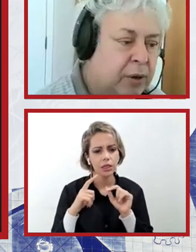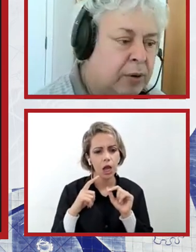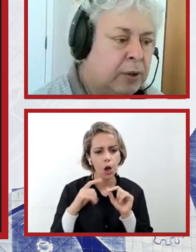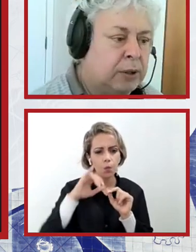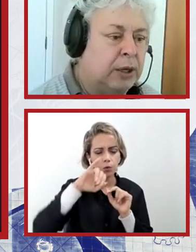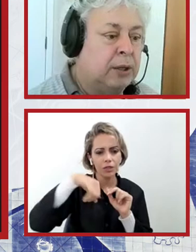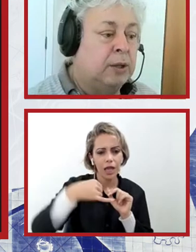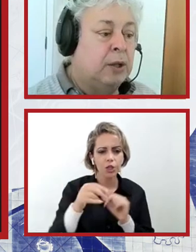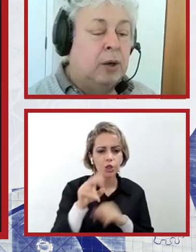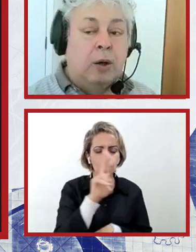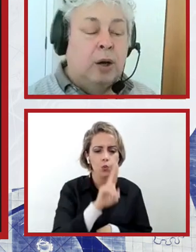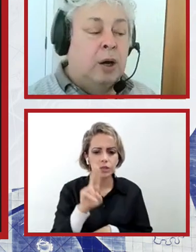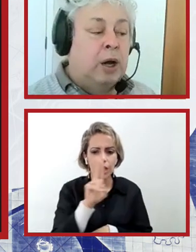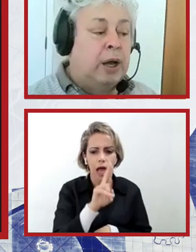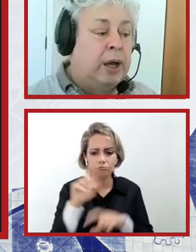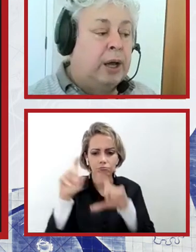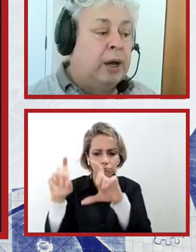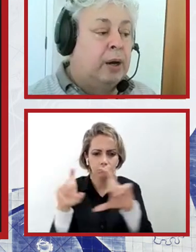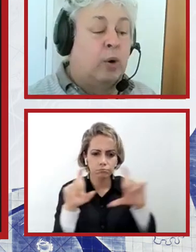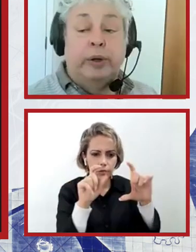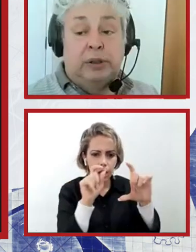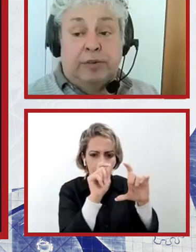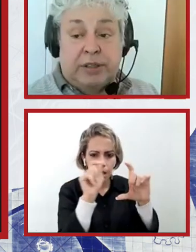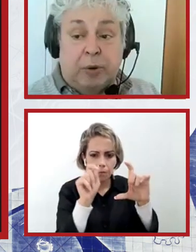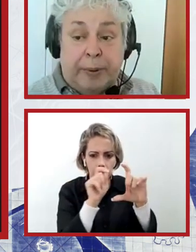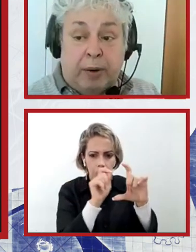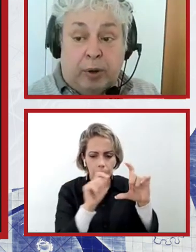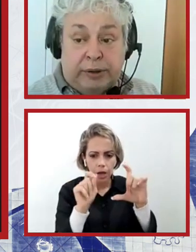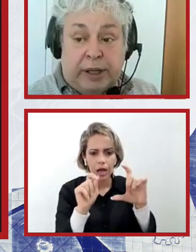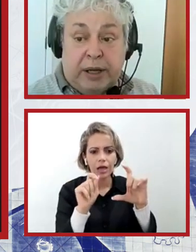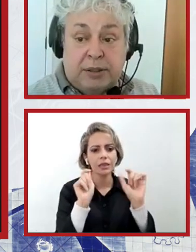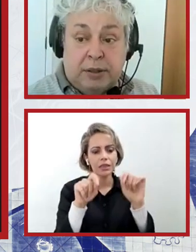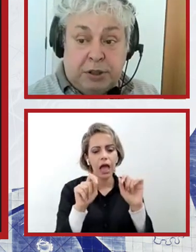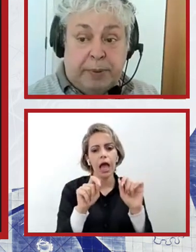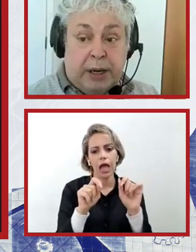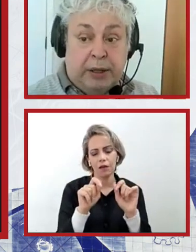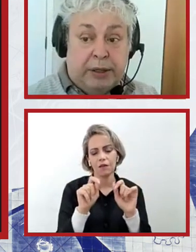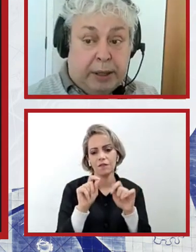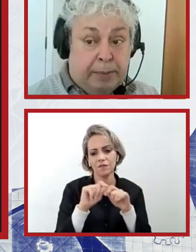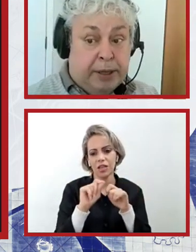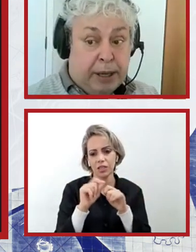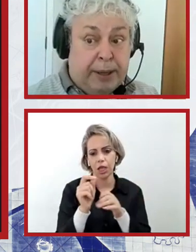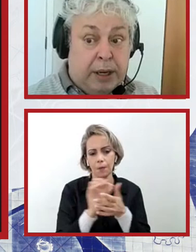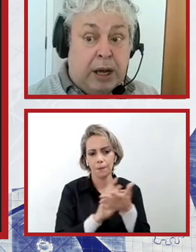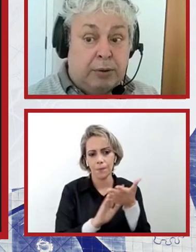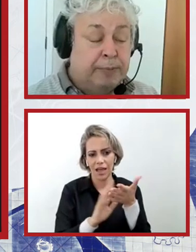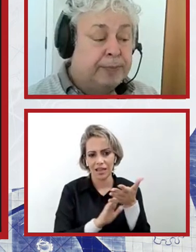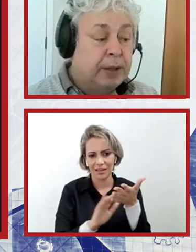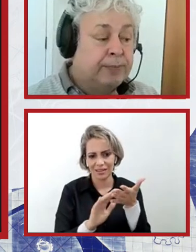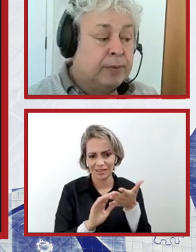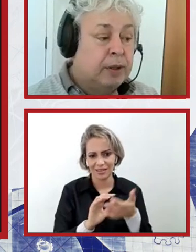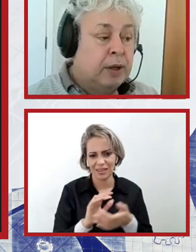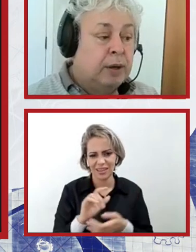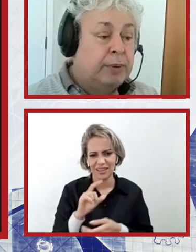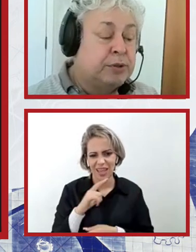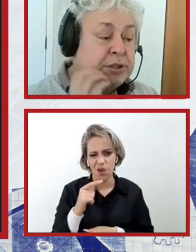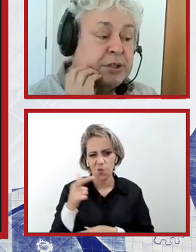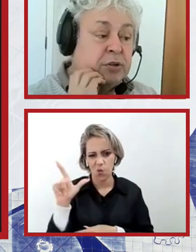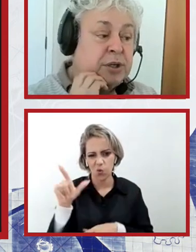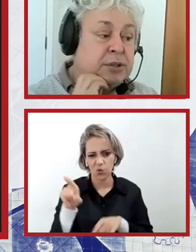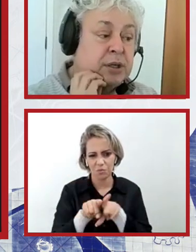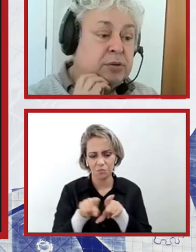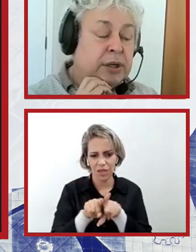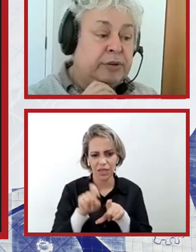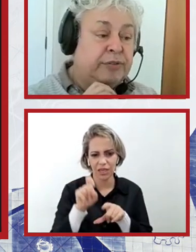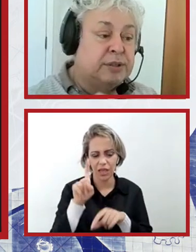reglete convencional. Tá? Ou então você comprar um Rotex de braille, que é bem caro. Né? Mas